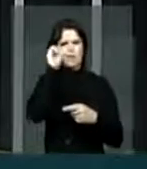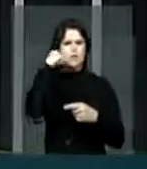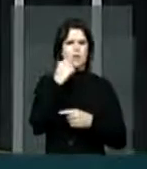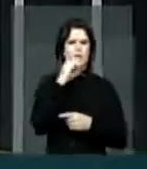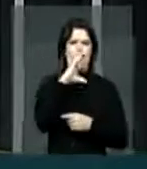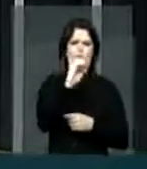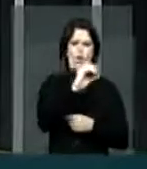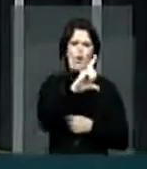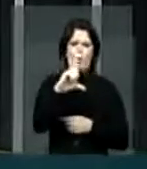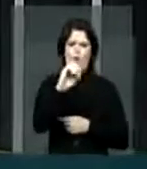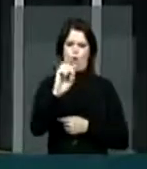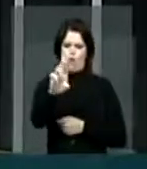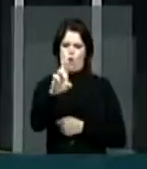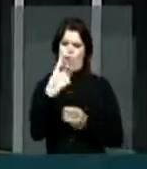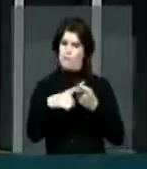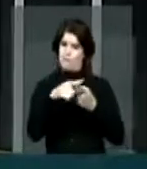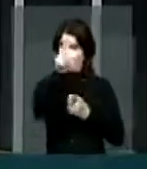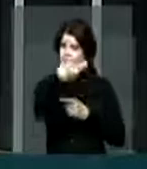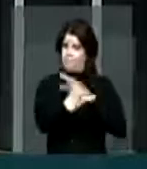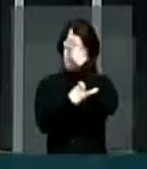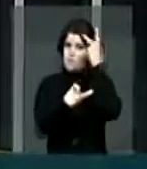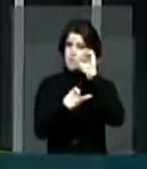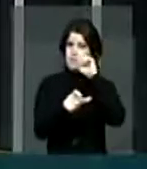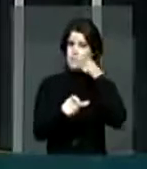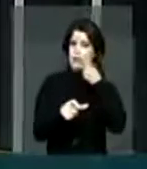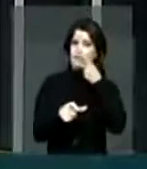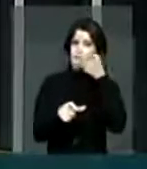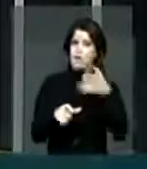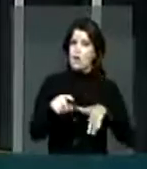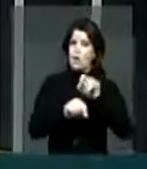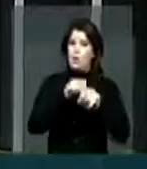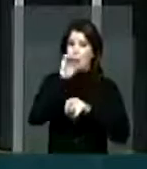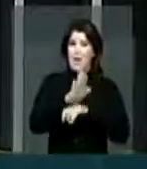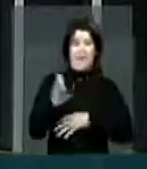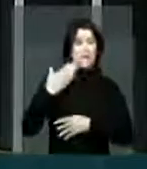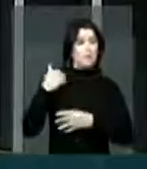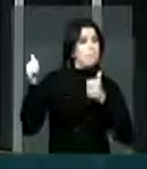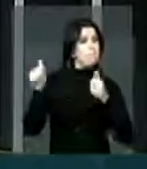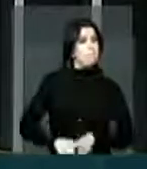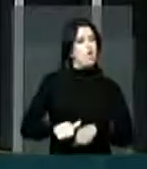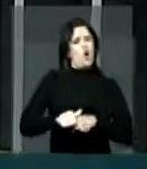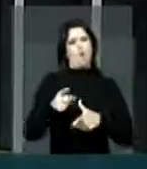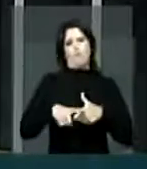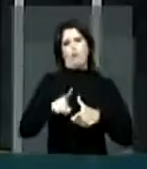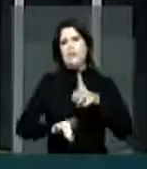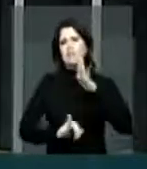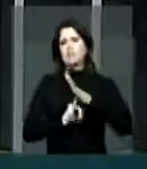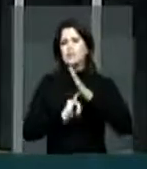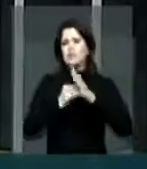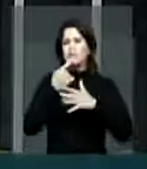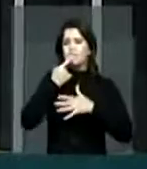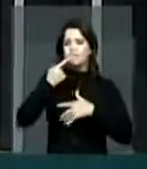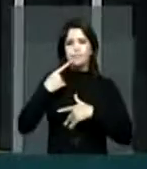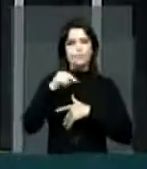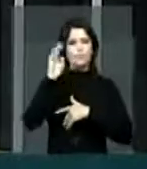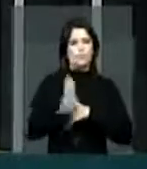porque o senador Collor colocou o Brasil na mais grave crise institucional da história recente do